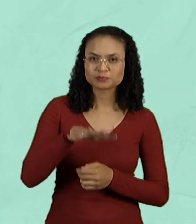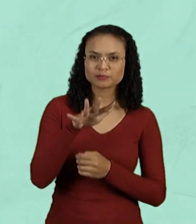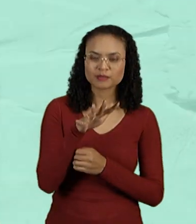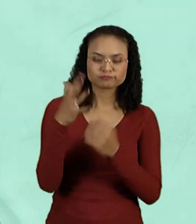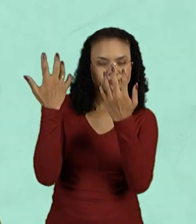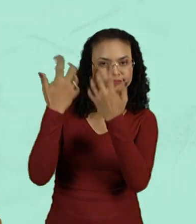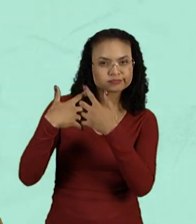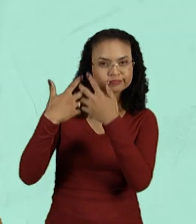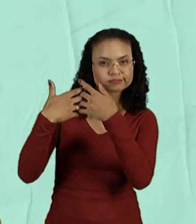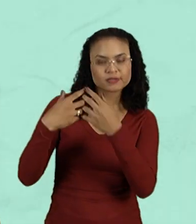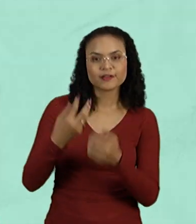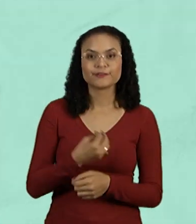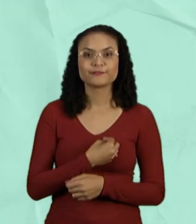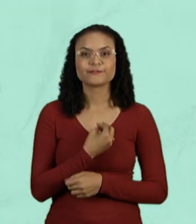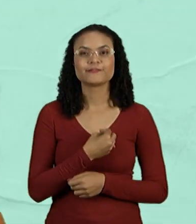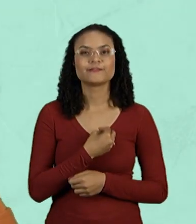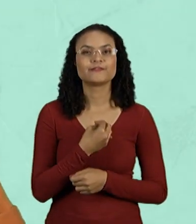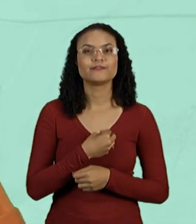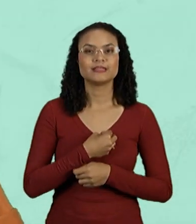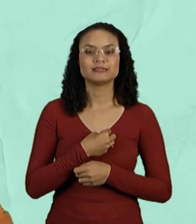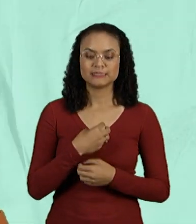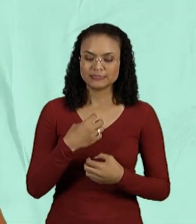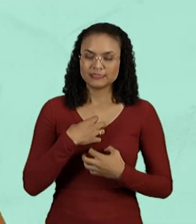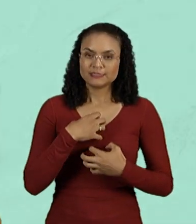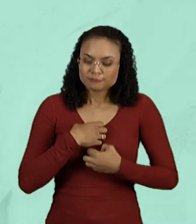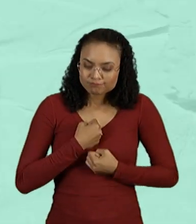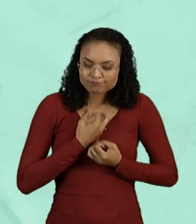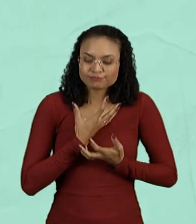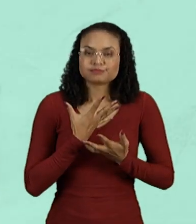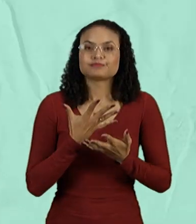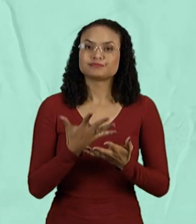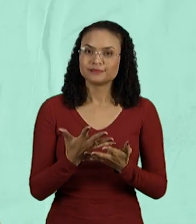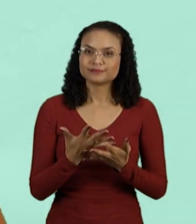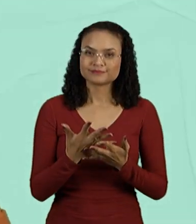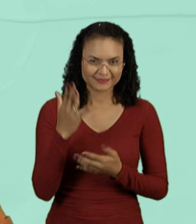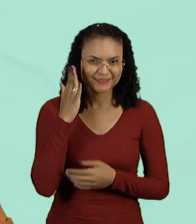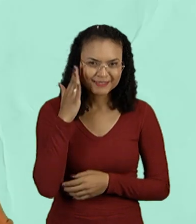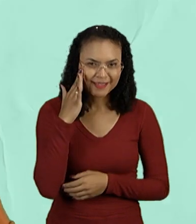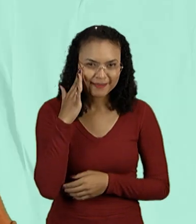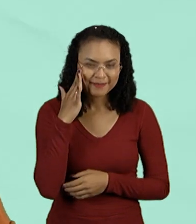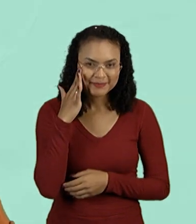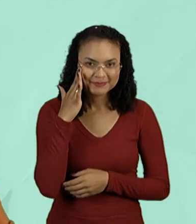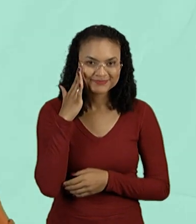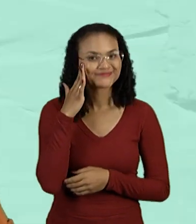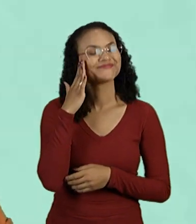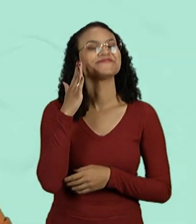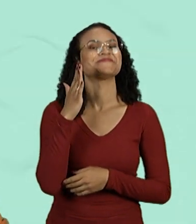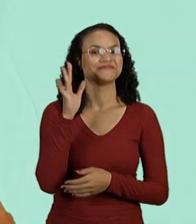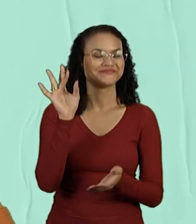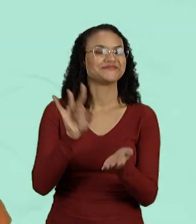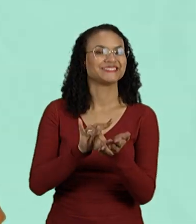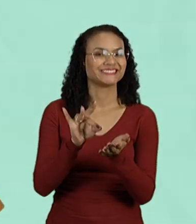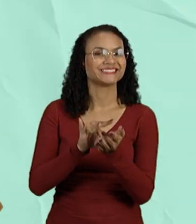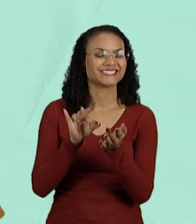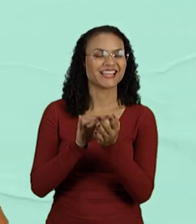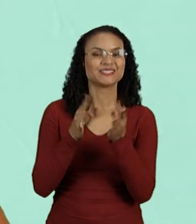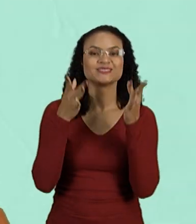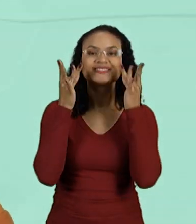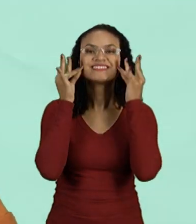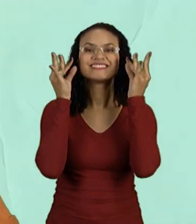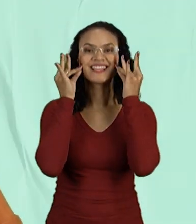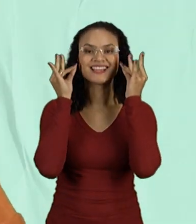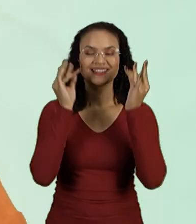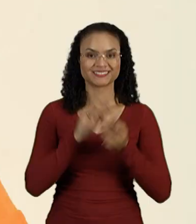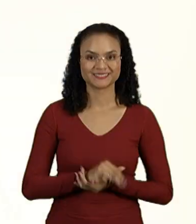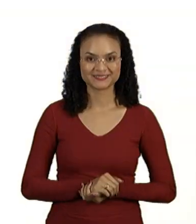Um espaço para refletir sobre a vida e deixar as emoções fluírem. Sabe do que eu estou falando? Acertou quem pensou